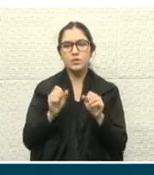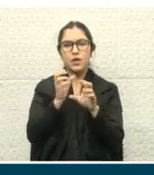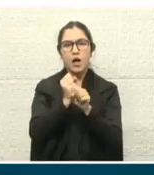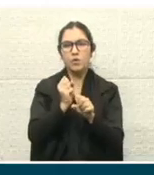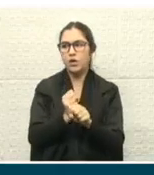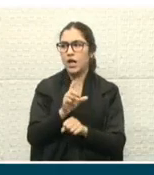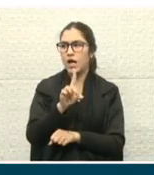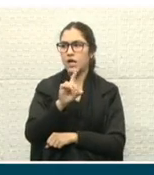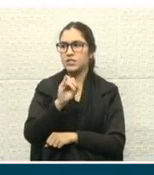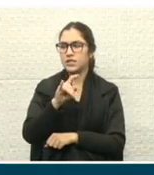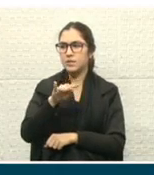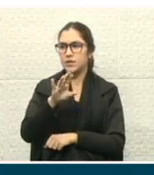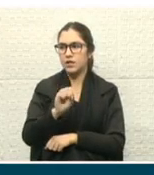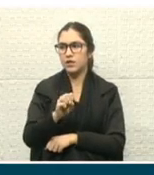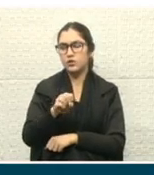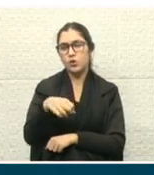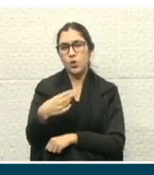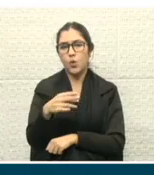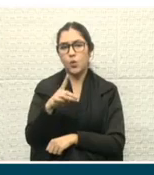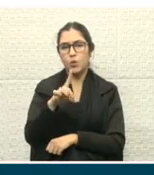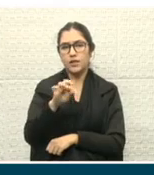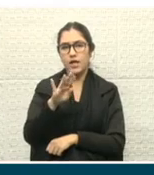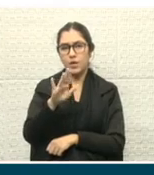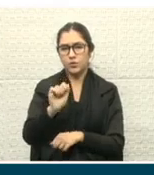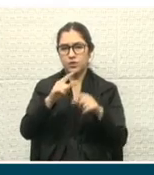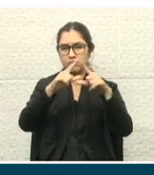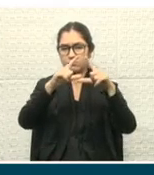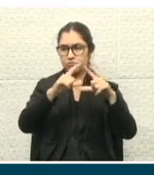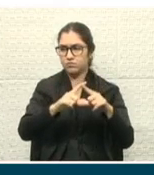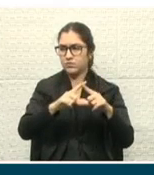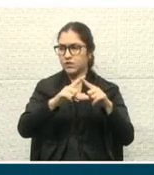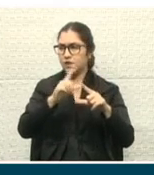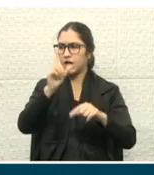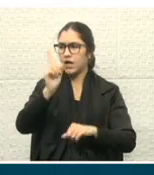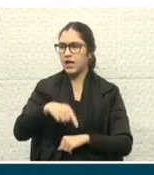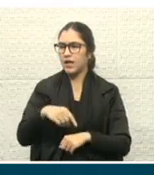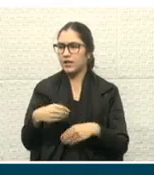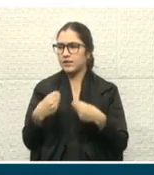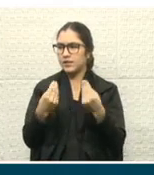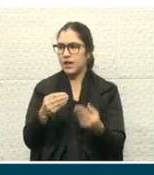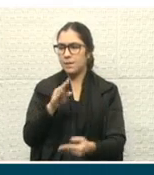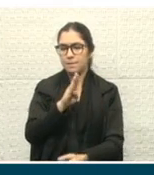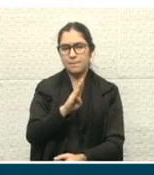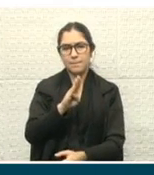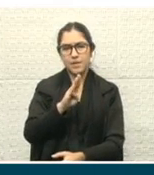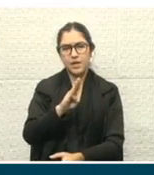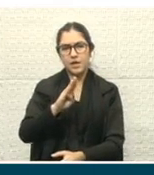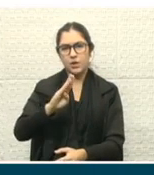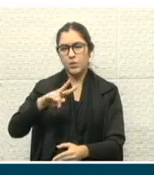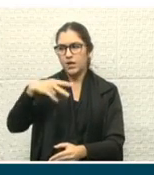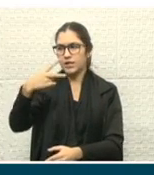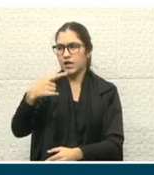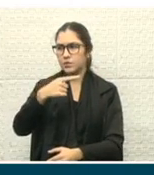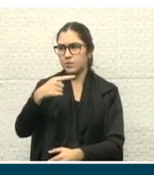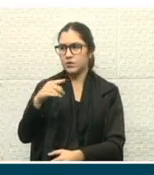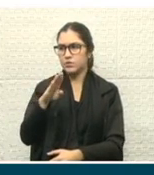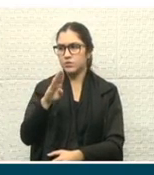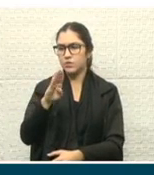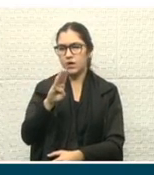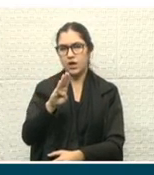o discriminante, ou delta, que nesse caso vai ser dado por b² menos 4ac,